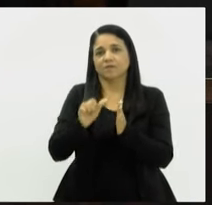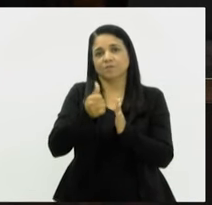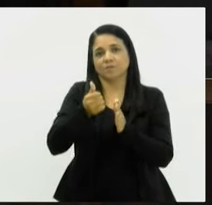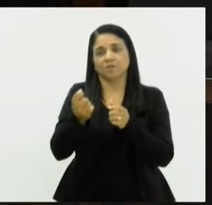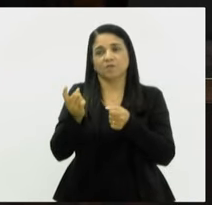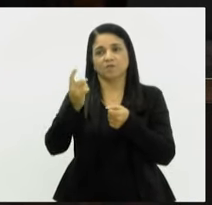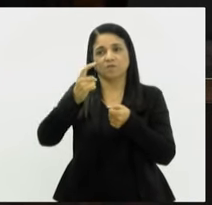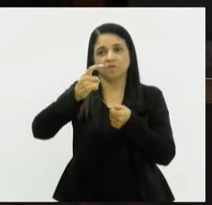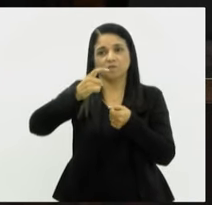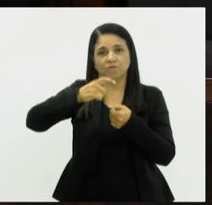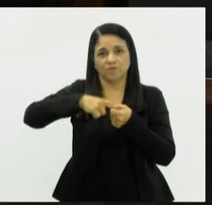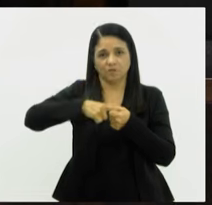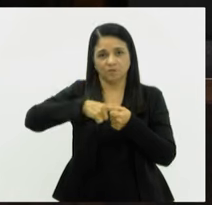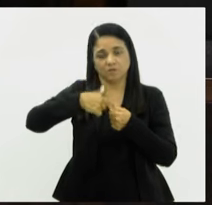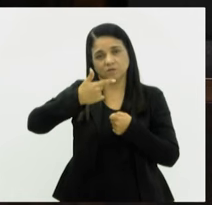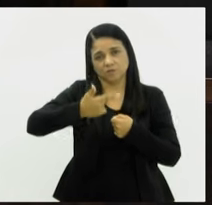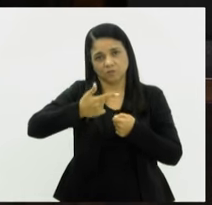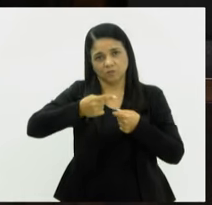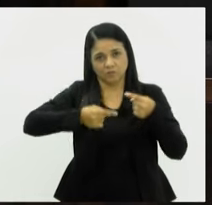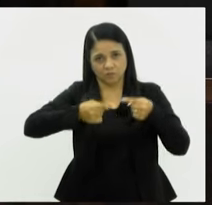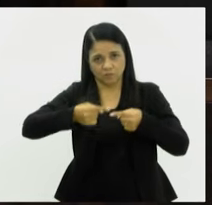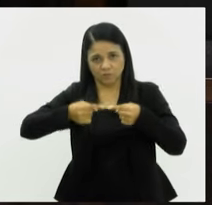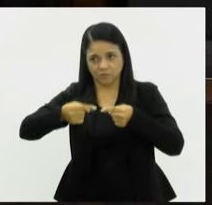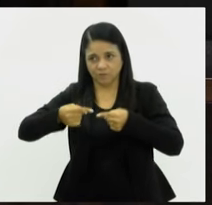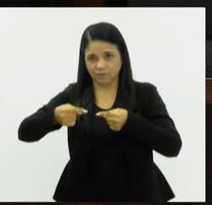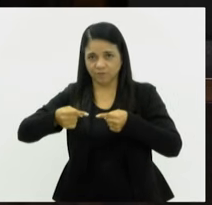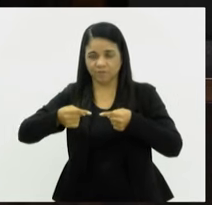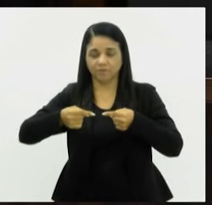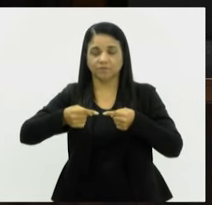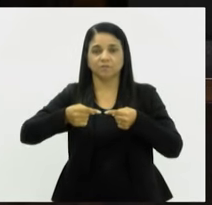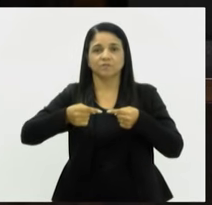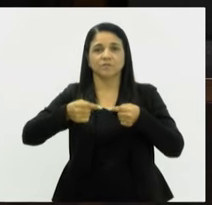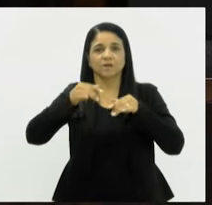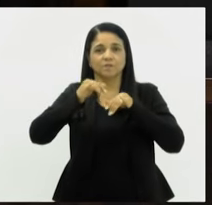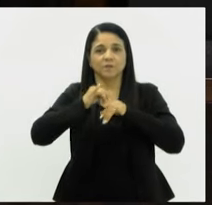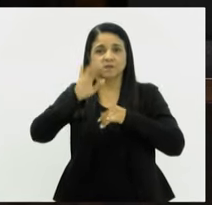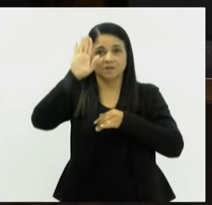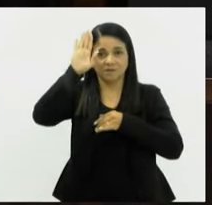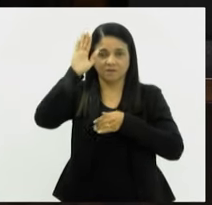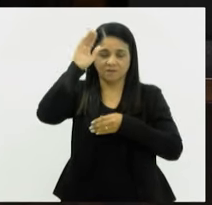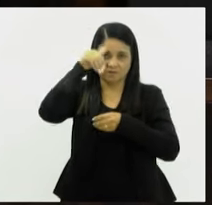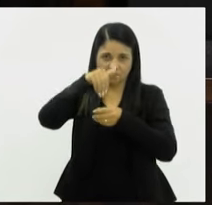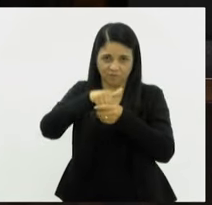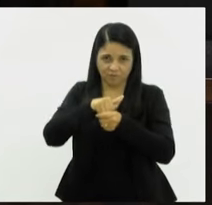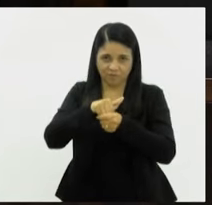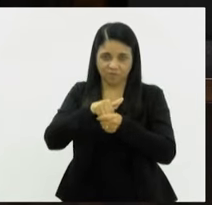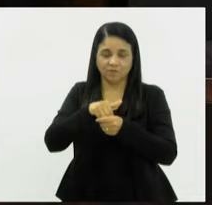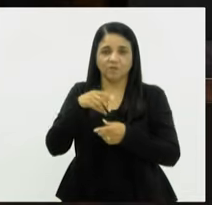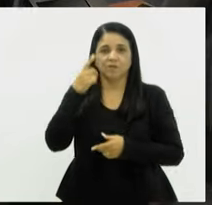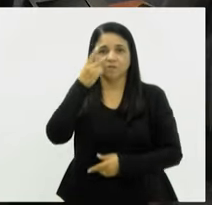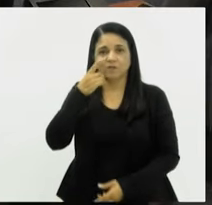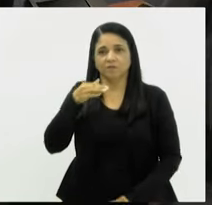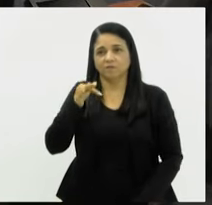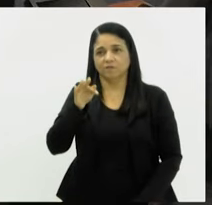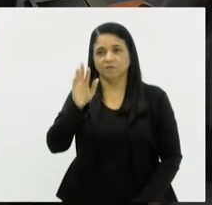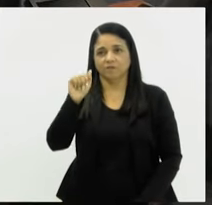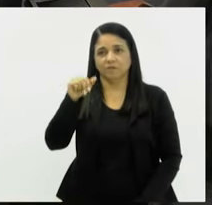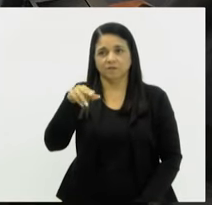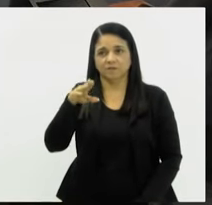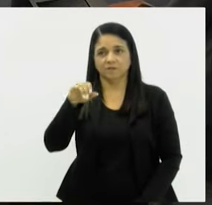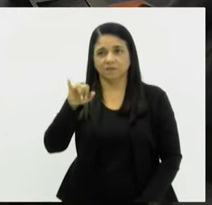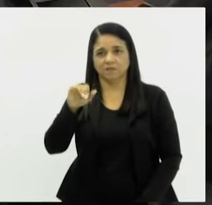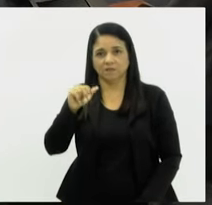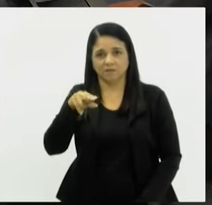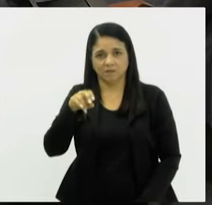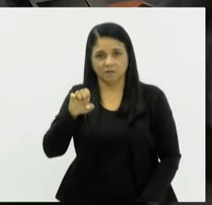primeira, retorna em segunda discussão para a declaração, deputada Franciane Mota.